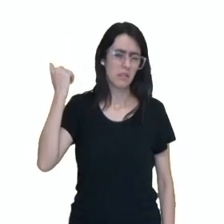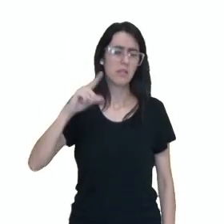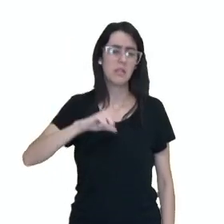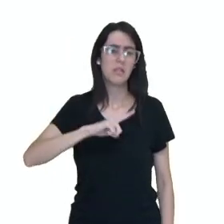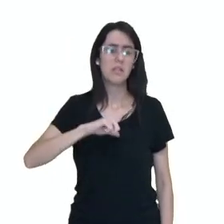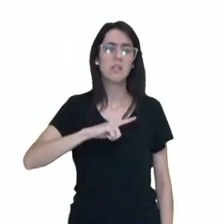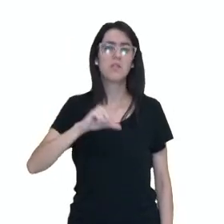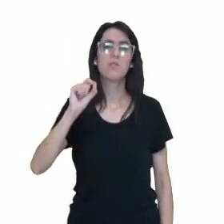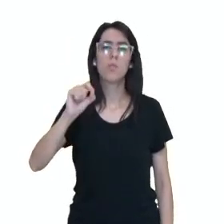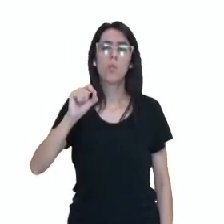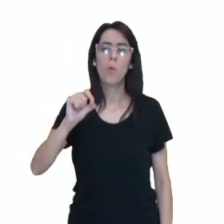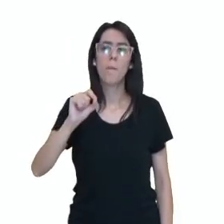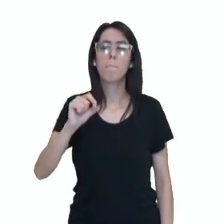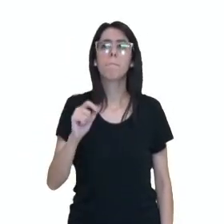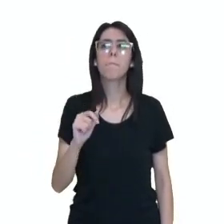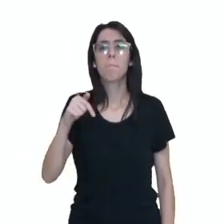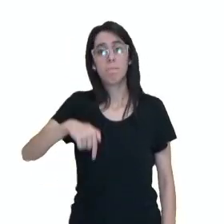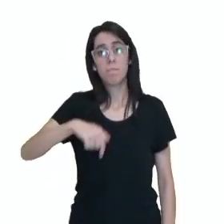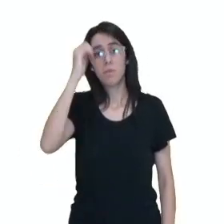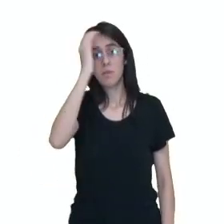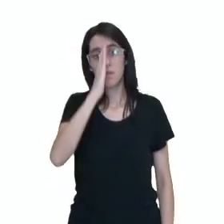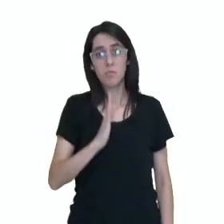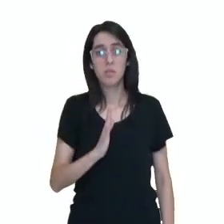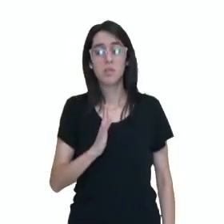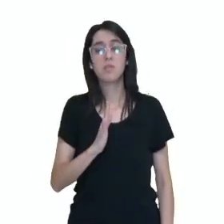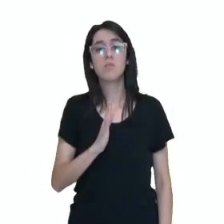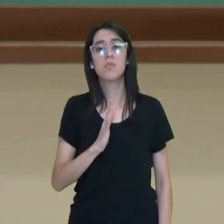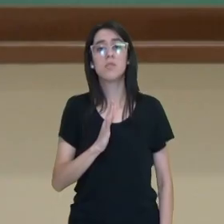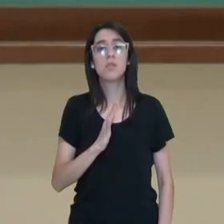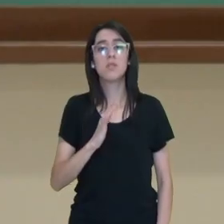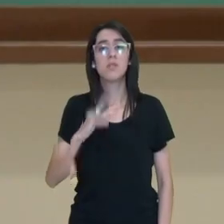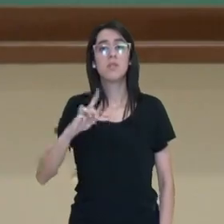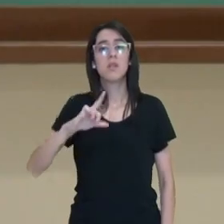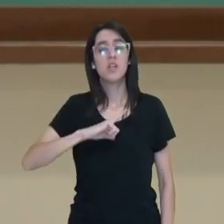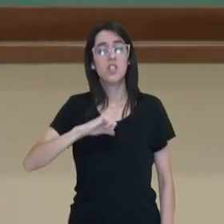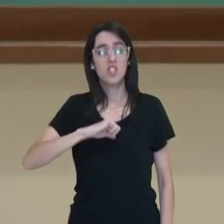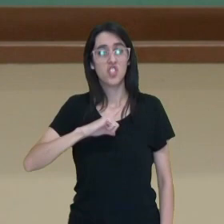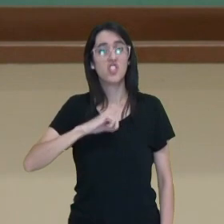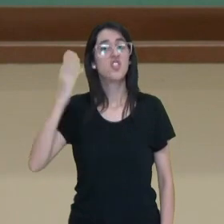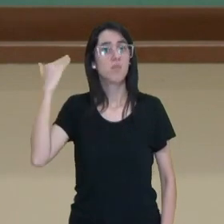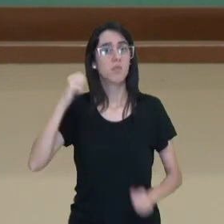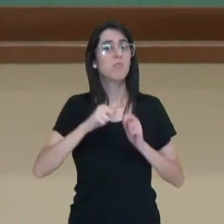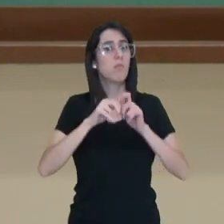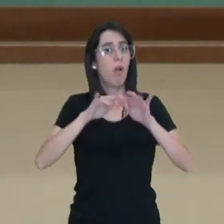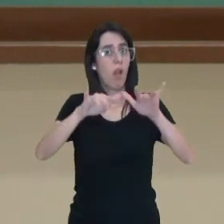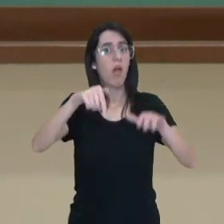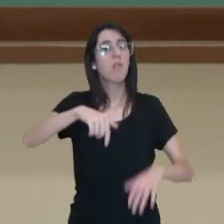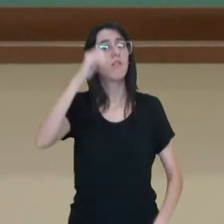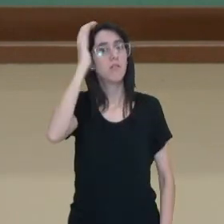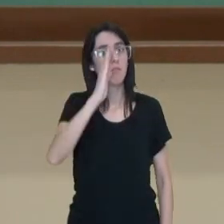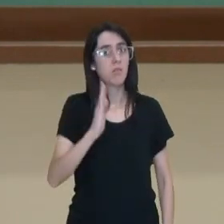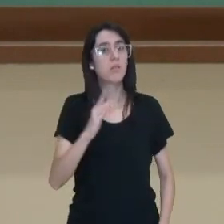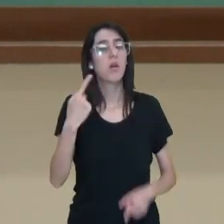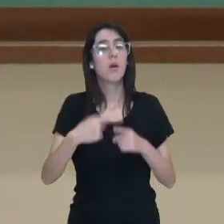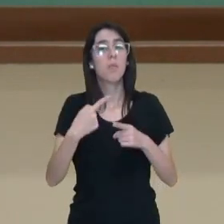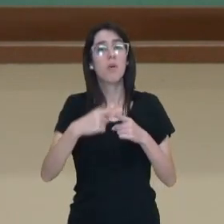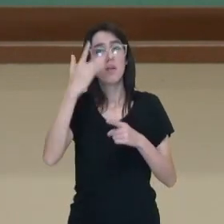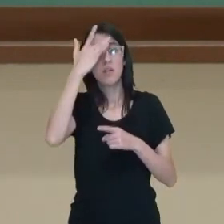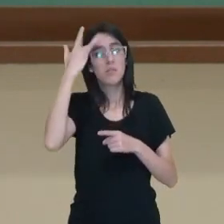entrado aqui no Brasil nós estávamos numa epidemia de sífilis por conta da falta do uso